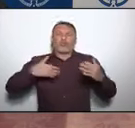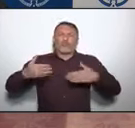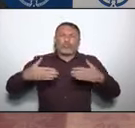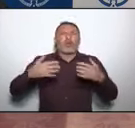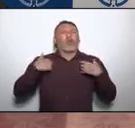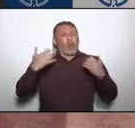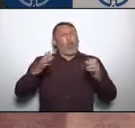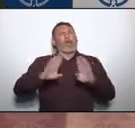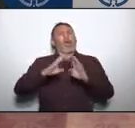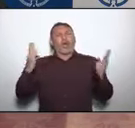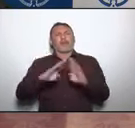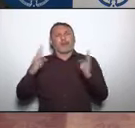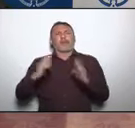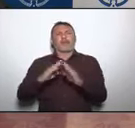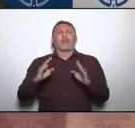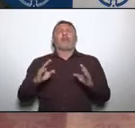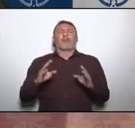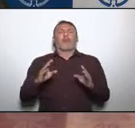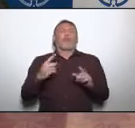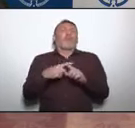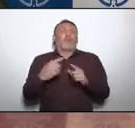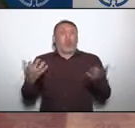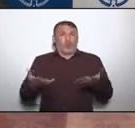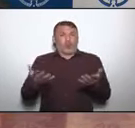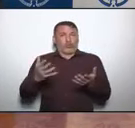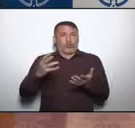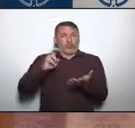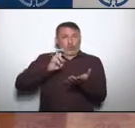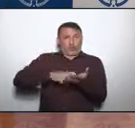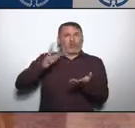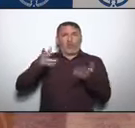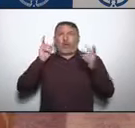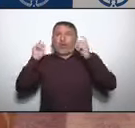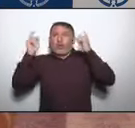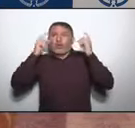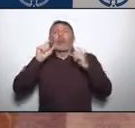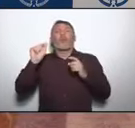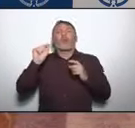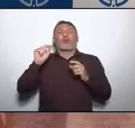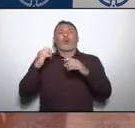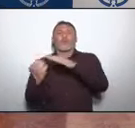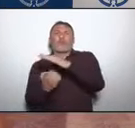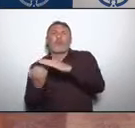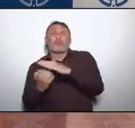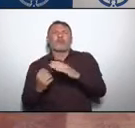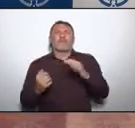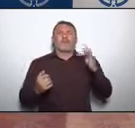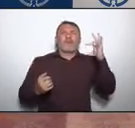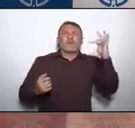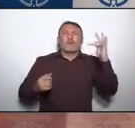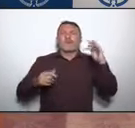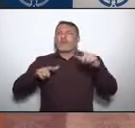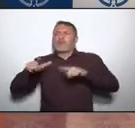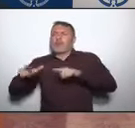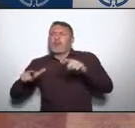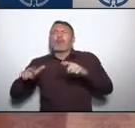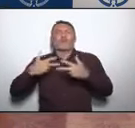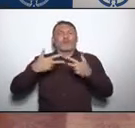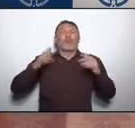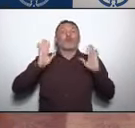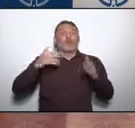do governo, com algumas entidades empresariais, vamos conversar com os trabalhadores, vamos conversar com o Ministério Público